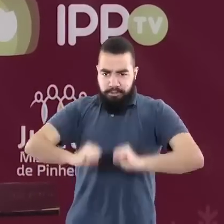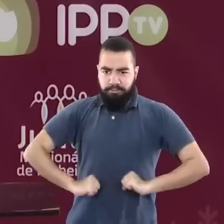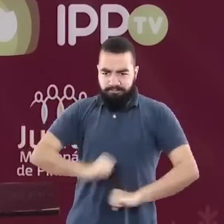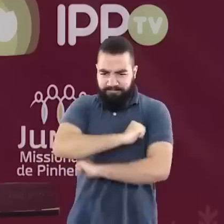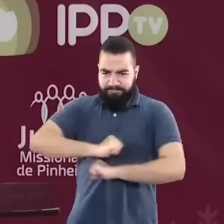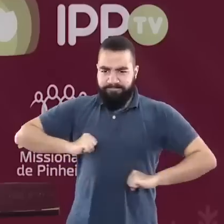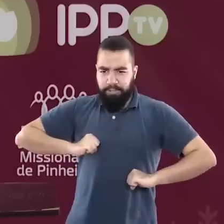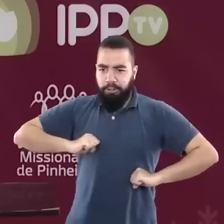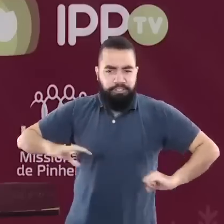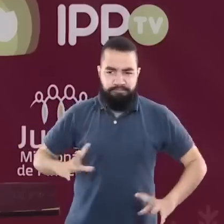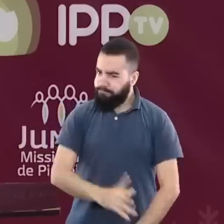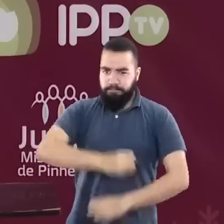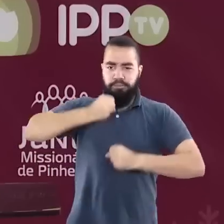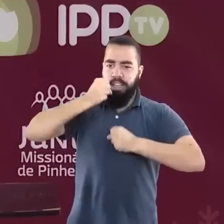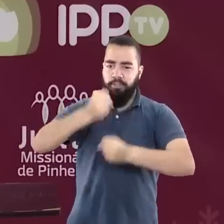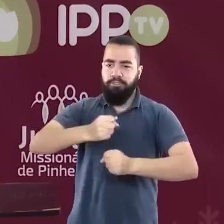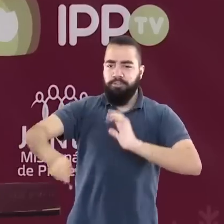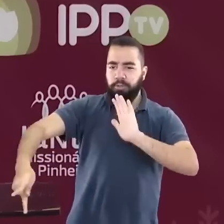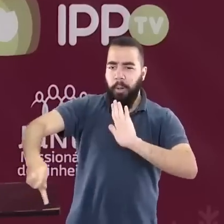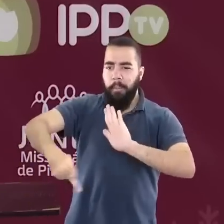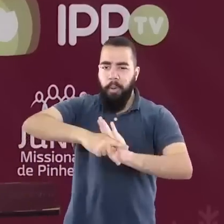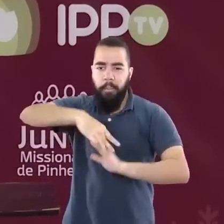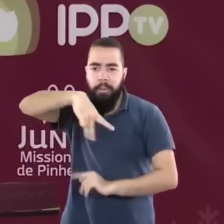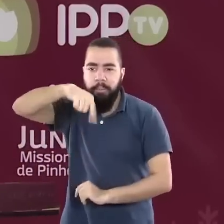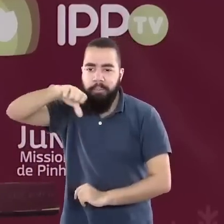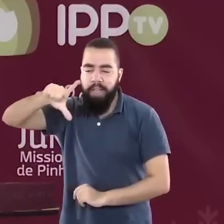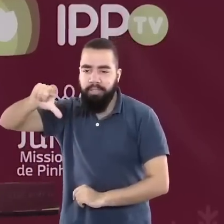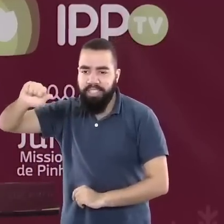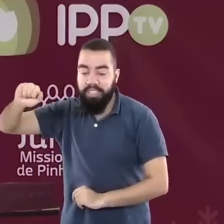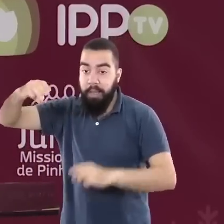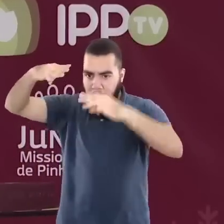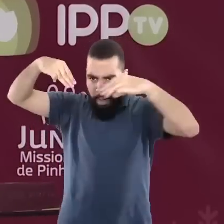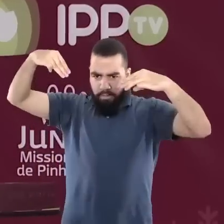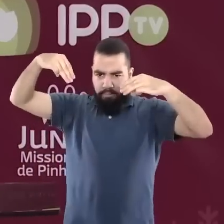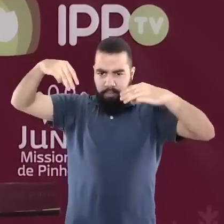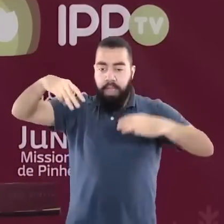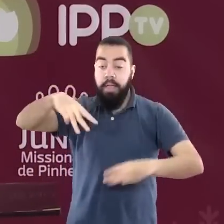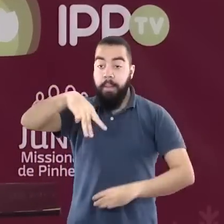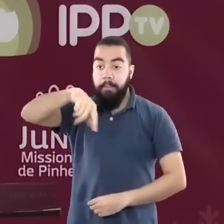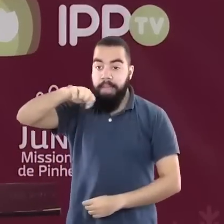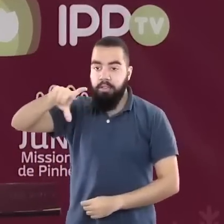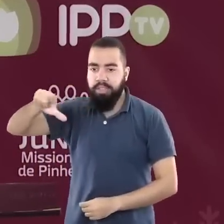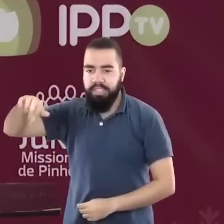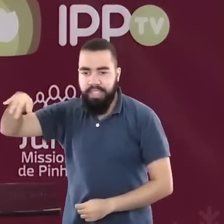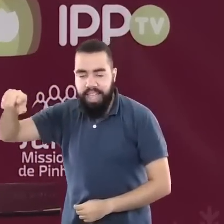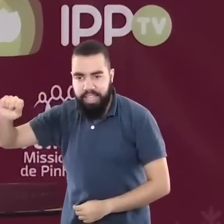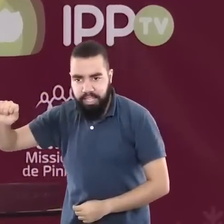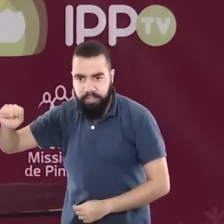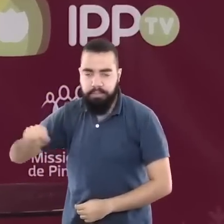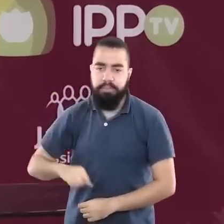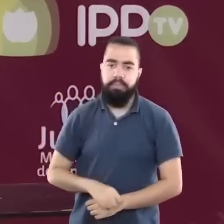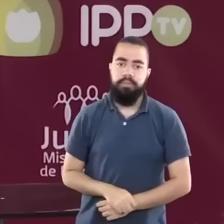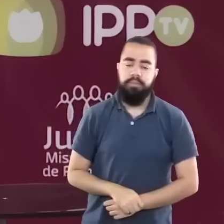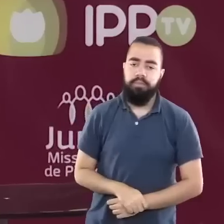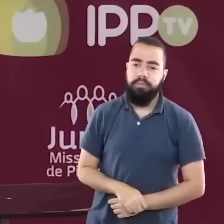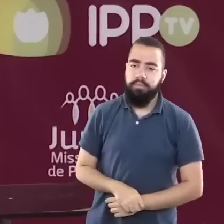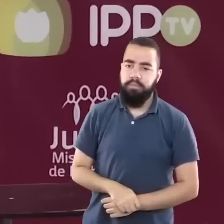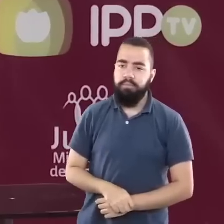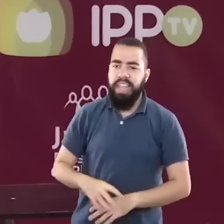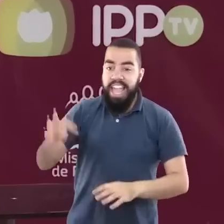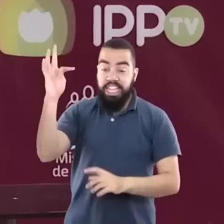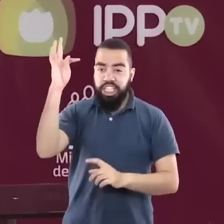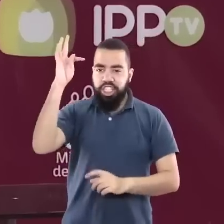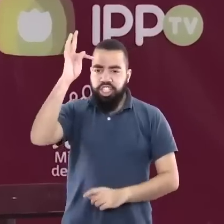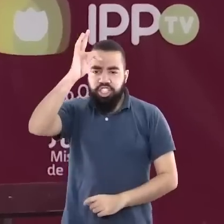Sacerdote da linhagem de Melquisedeque Thiago nos apresenta Jesus como aquele que em resposta